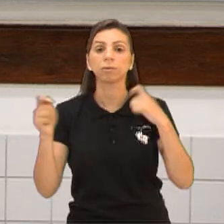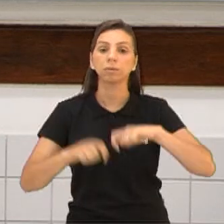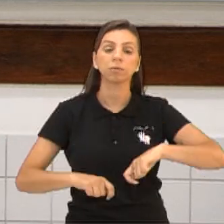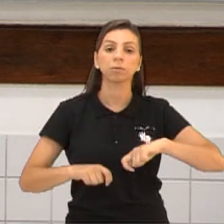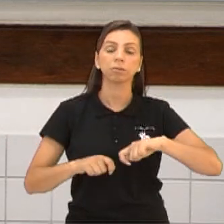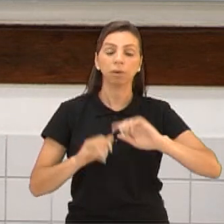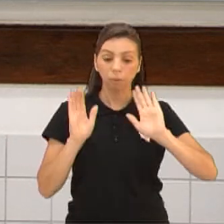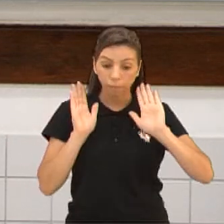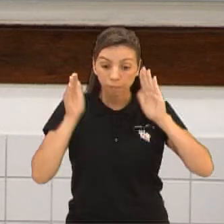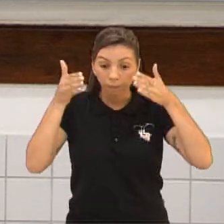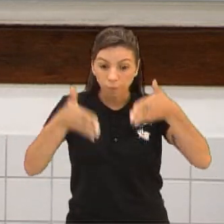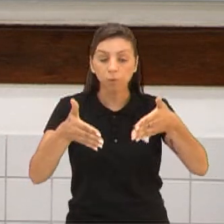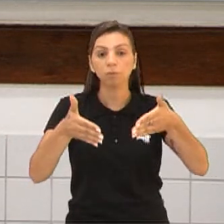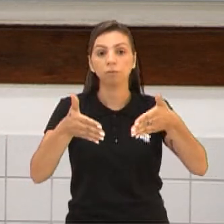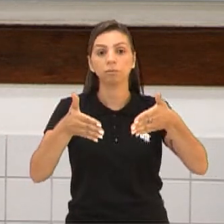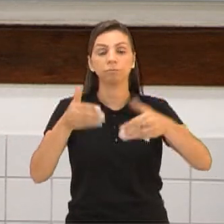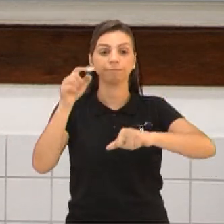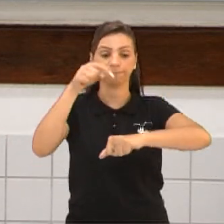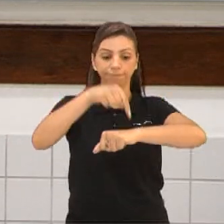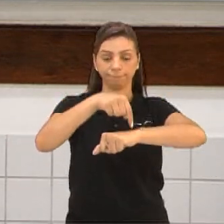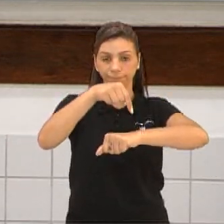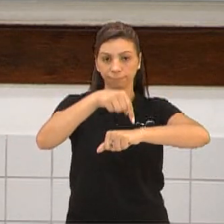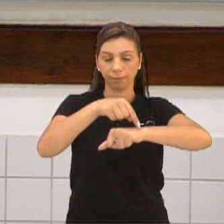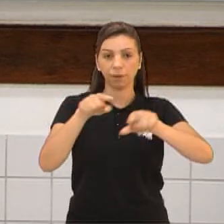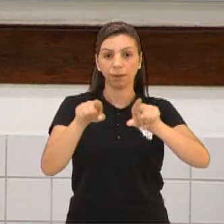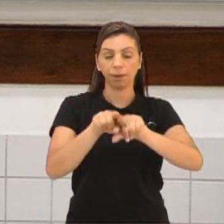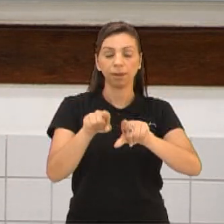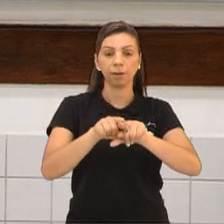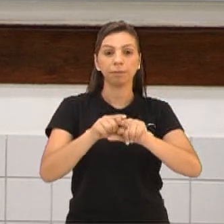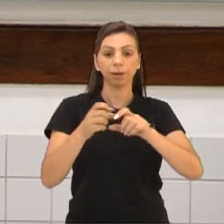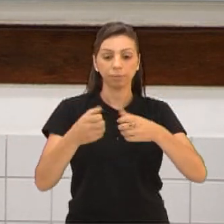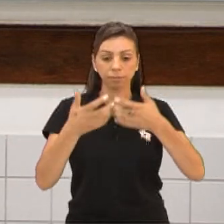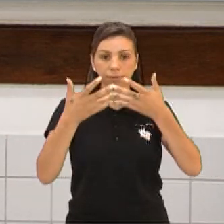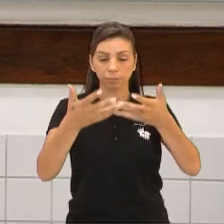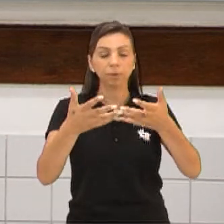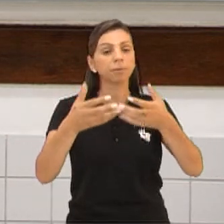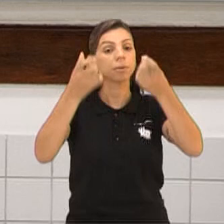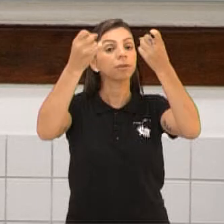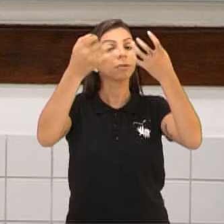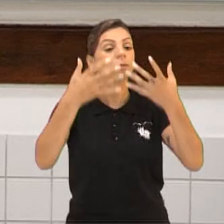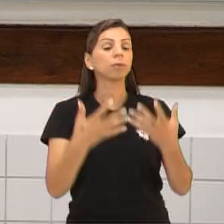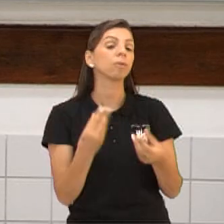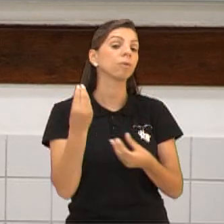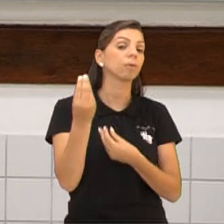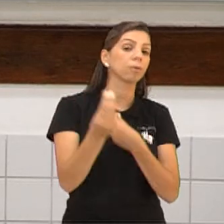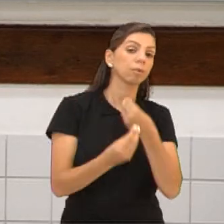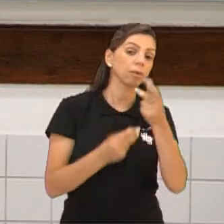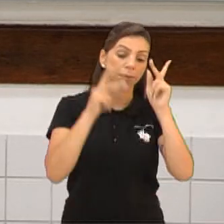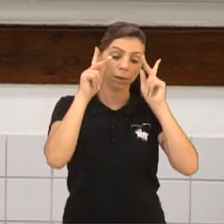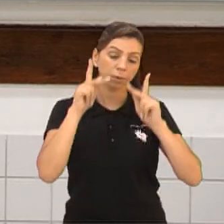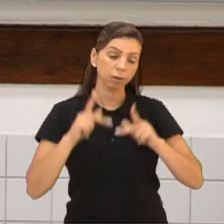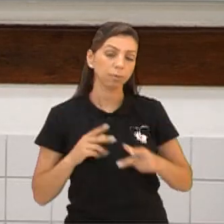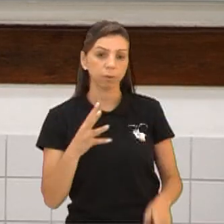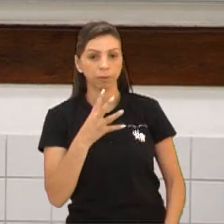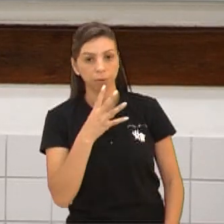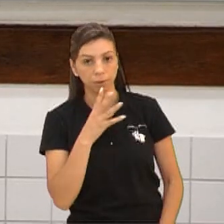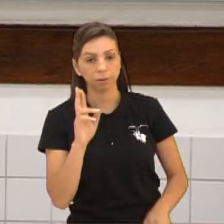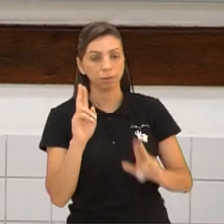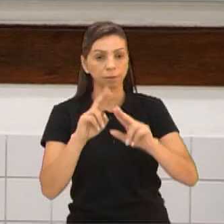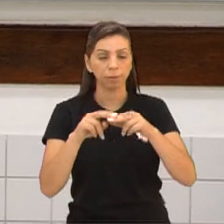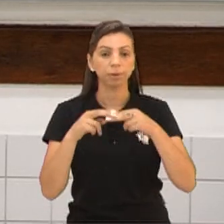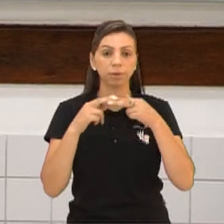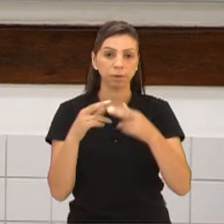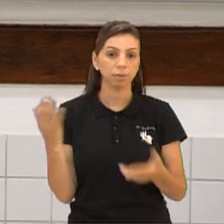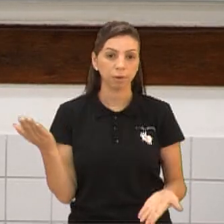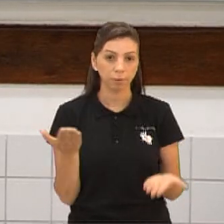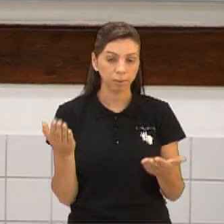nós dedicarmos tempo e energias a explicar o como o ser humano conhece. Por isso que é